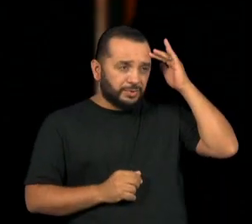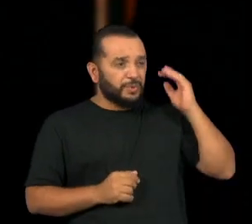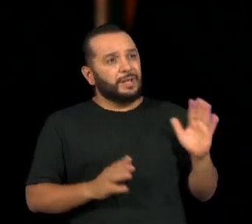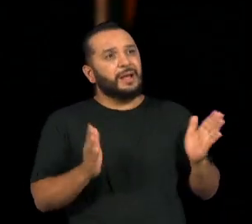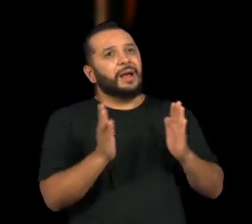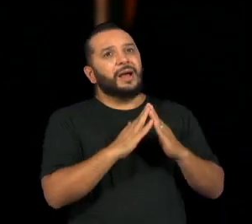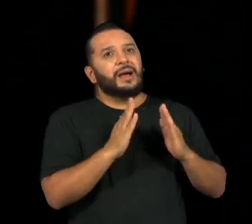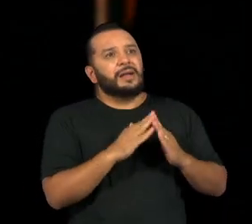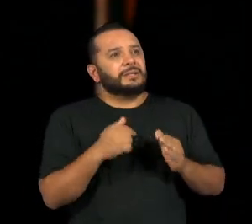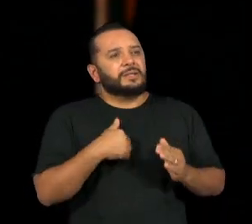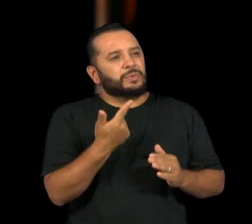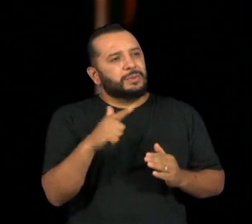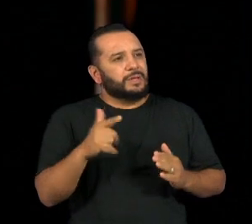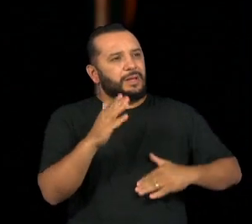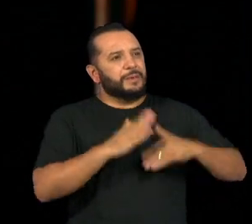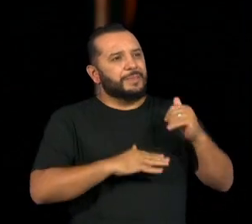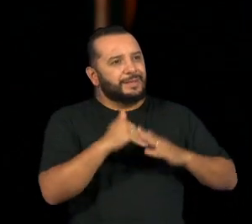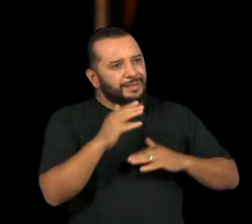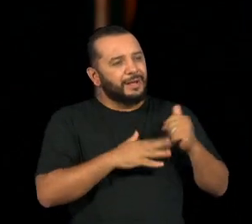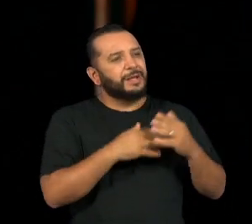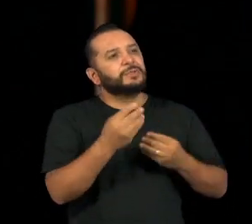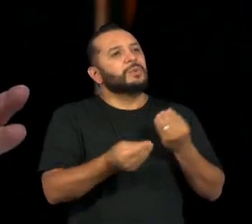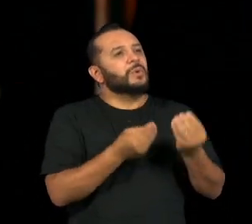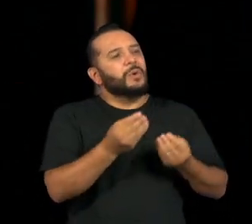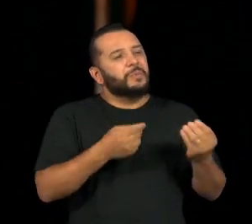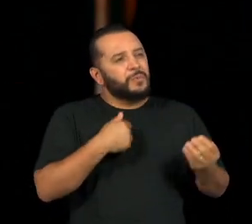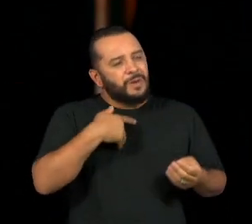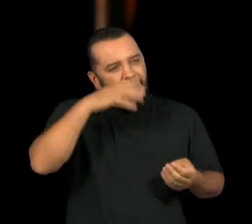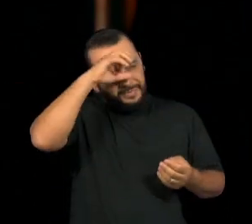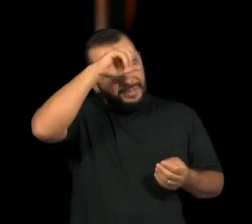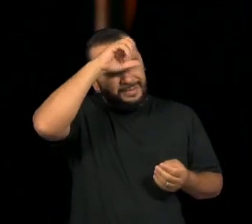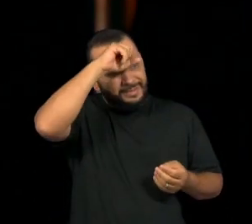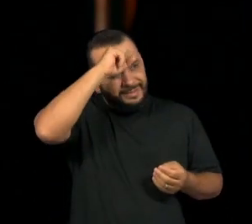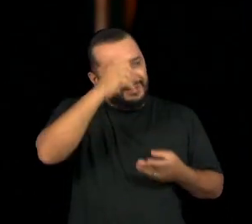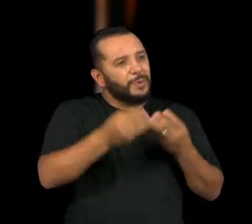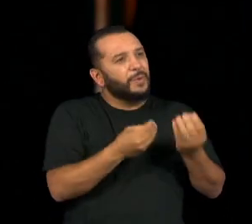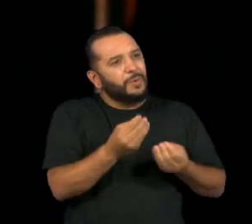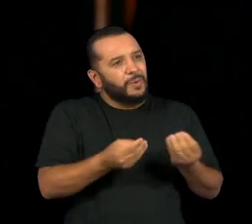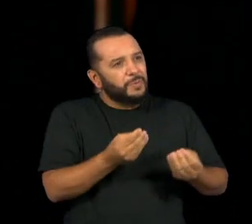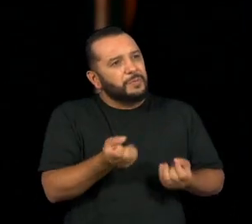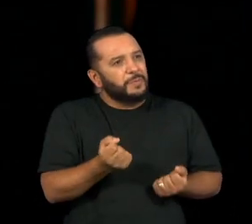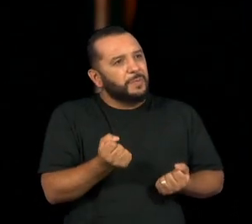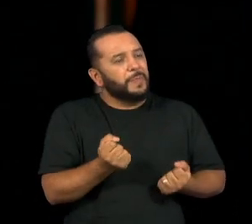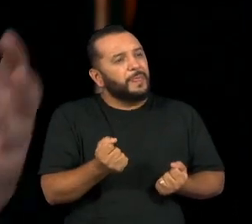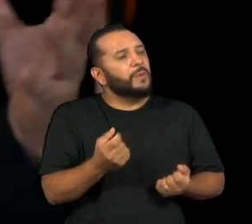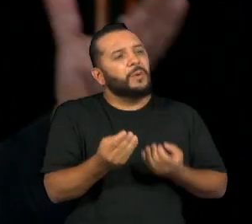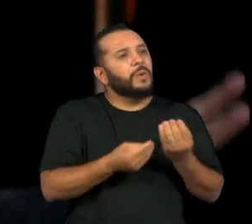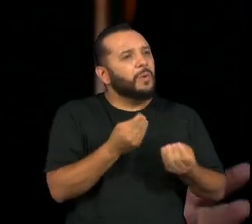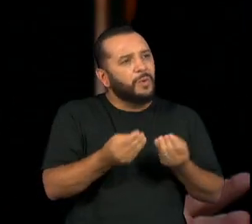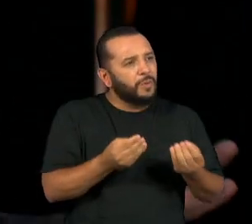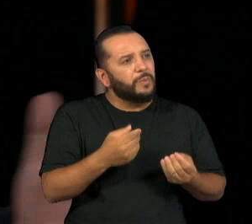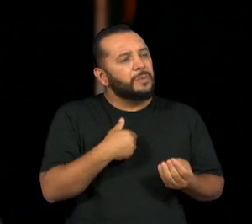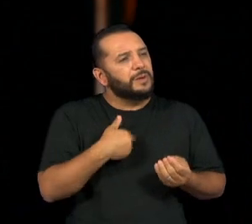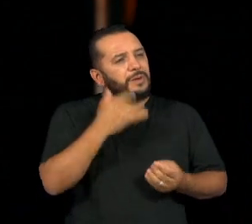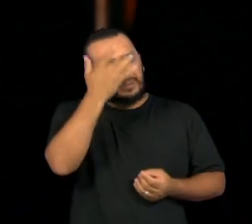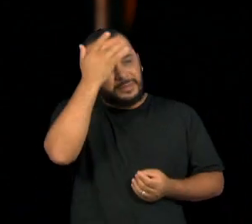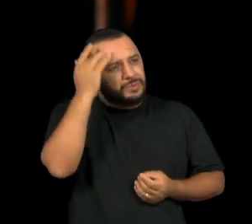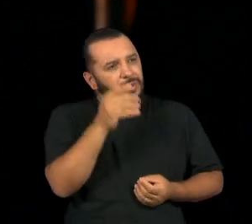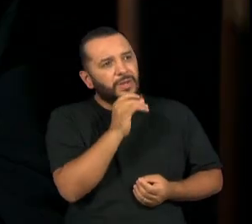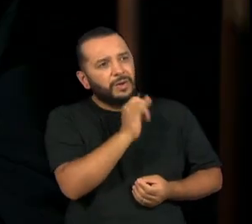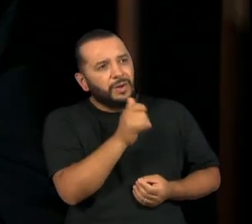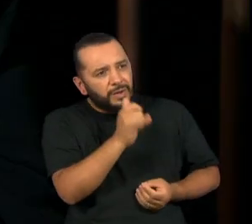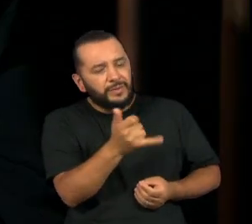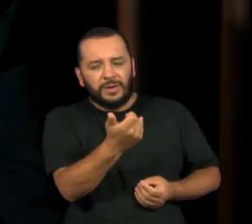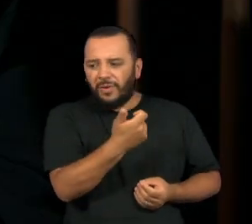agora que não tem essa habilidade para afinar o seu pum Você tem alguma não tem como que elas podem ser ouvir por